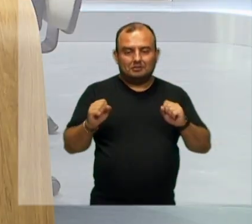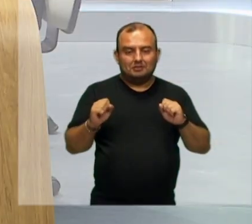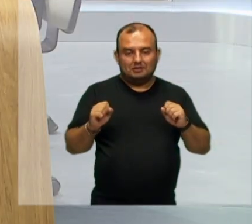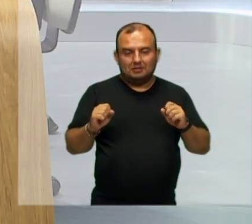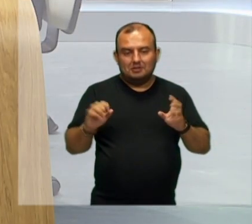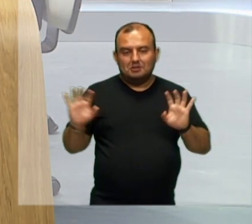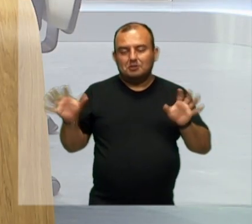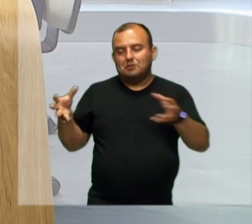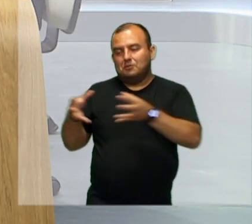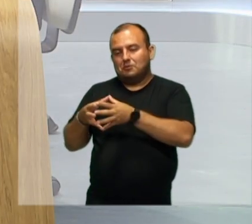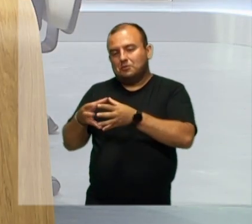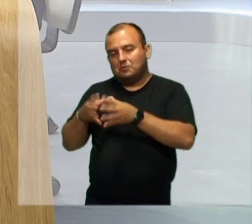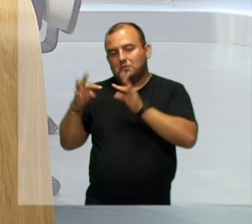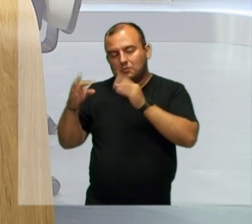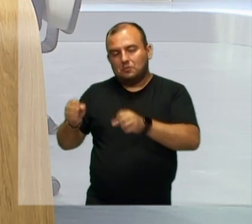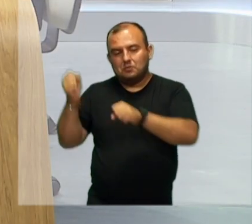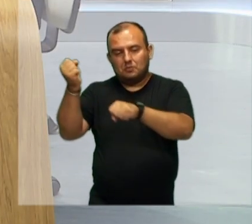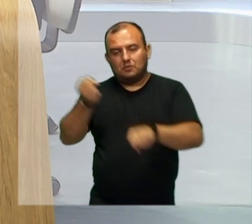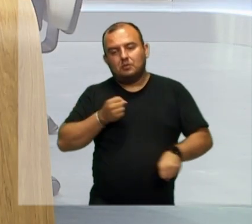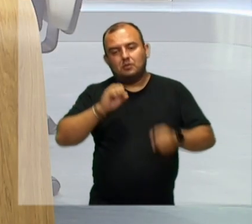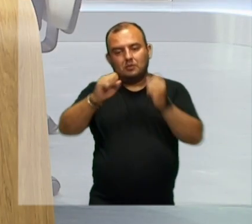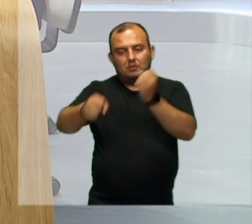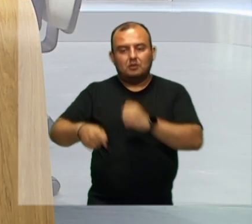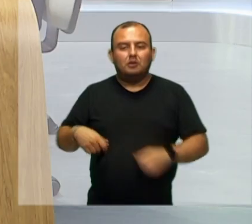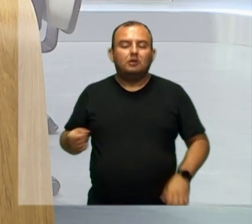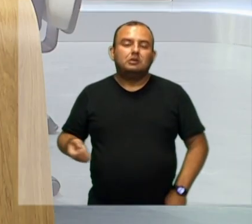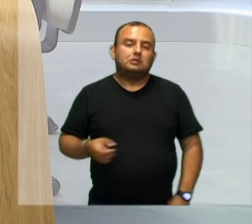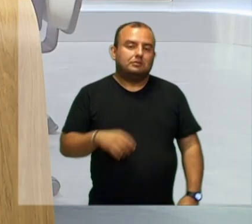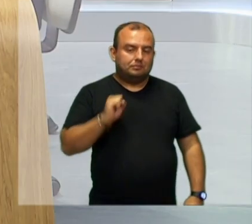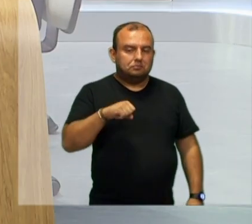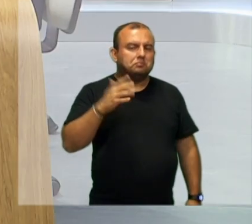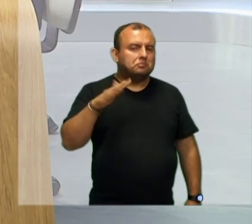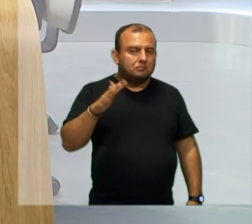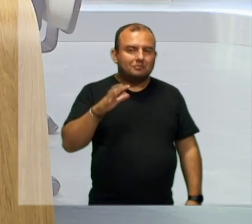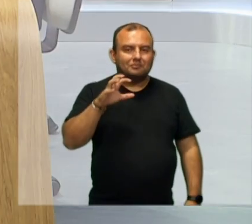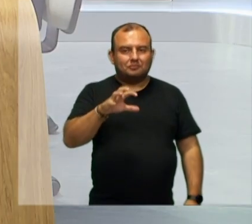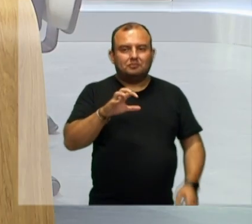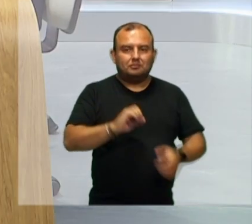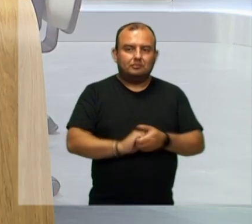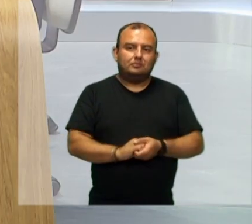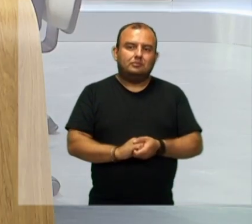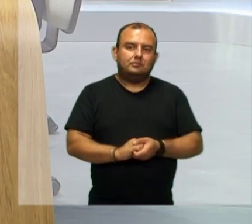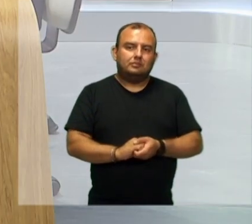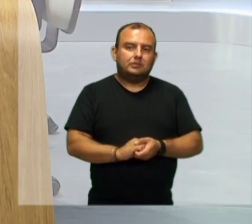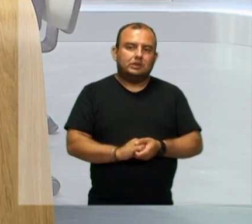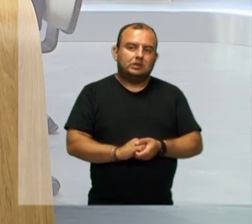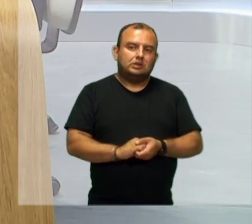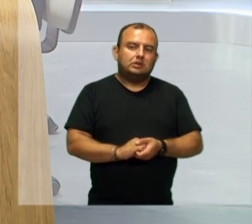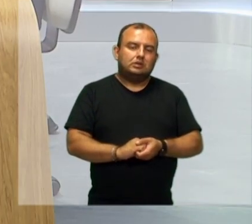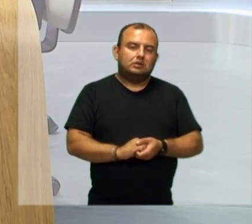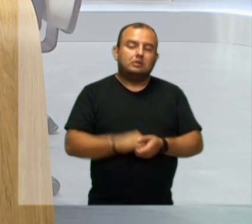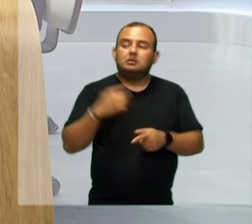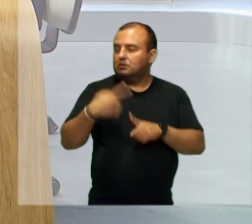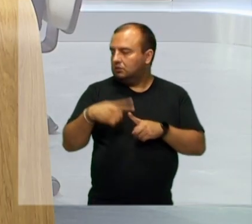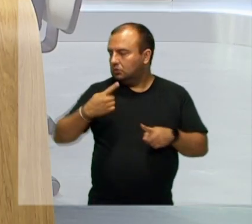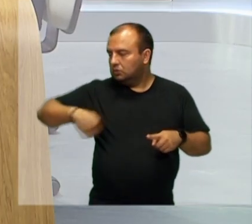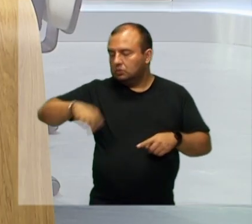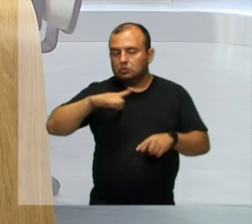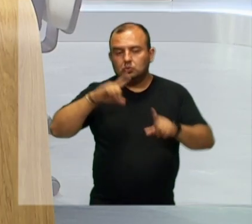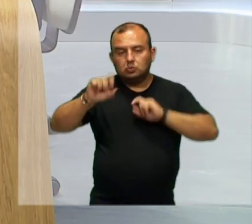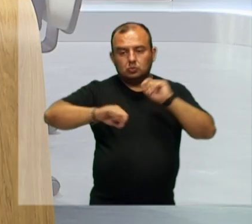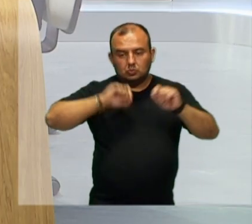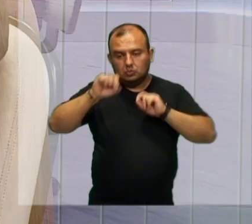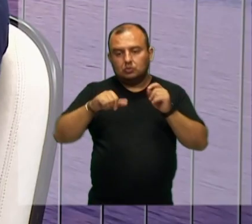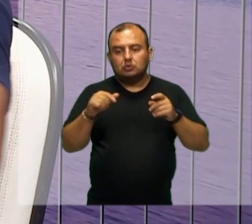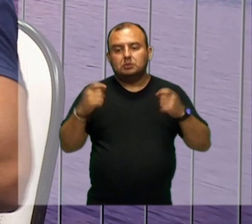bancaria uma equipe toda de paracanoagem. Sim, é mais ou menos esse porque a gente tem também a noção de que a